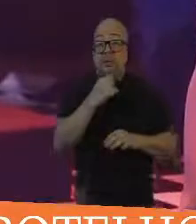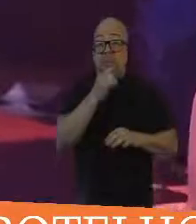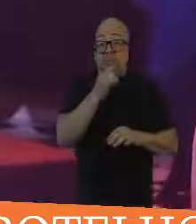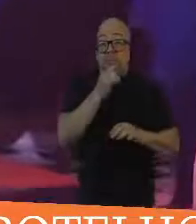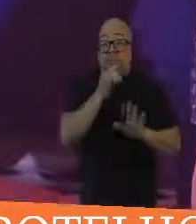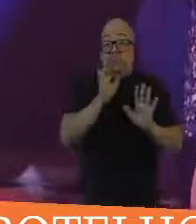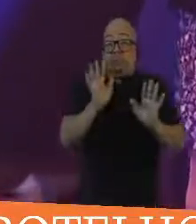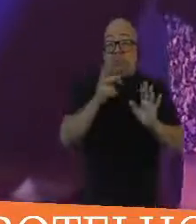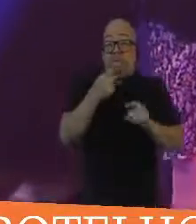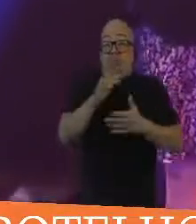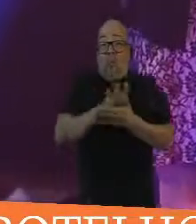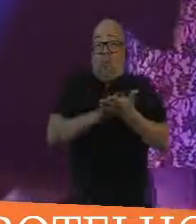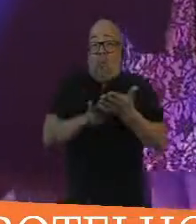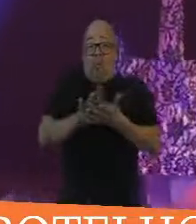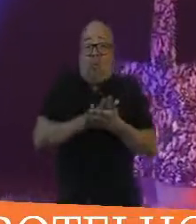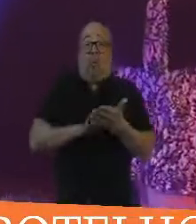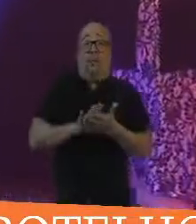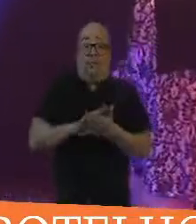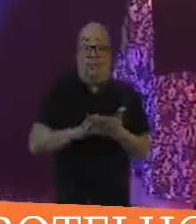Deixou